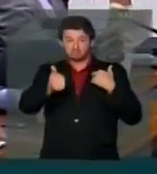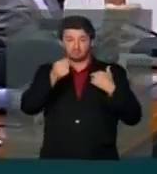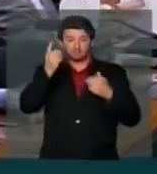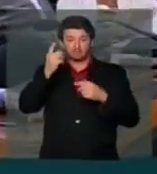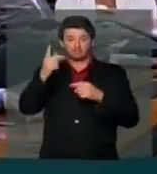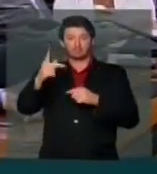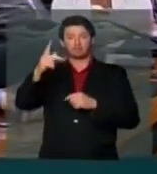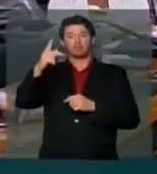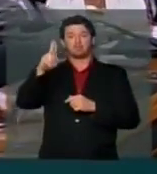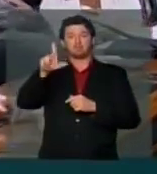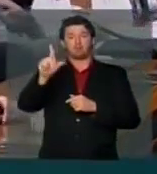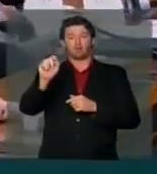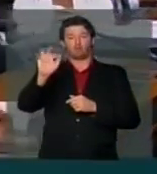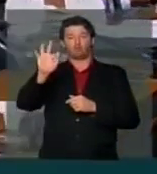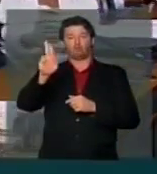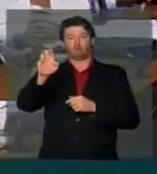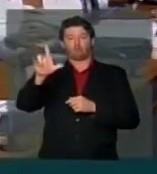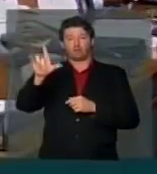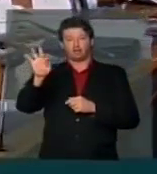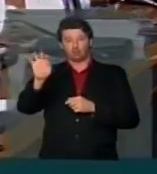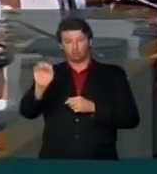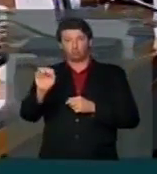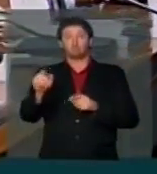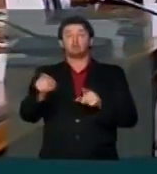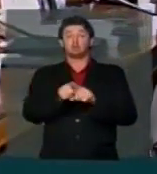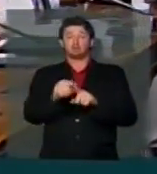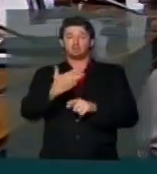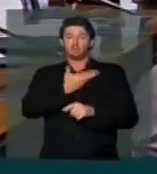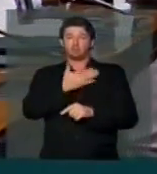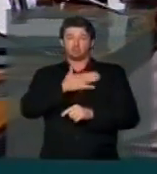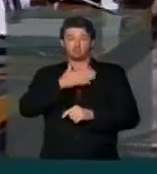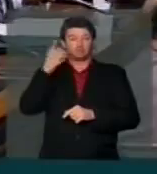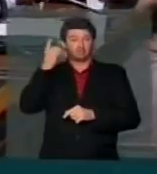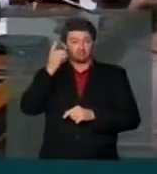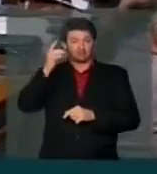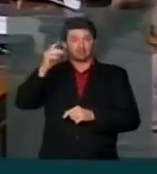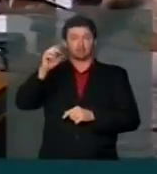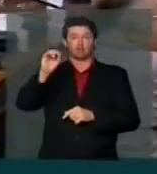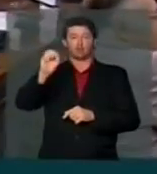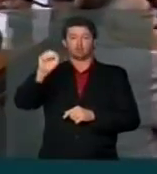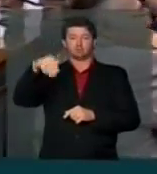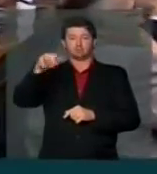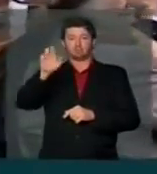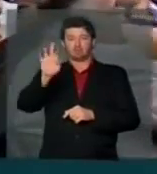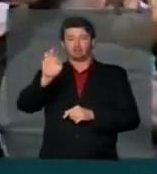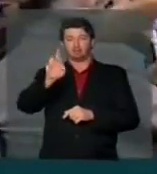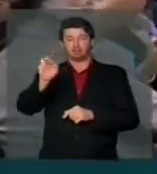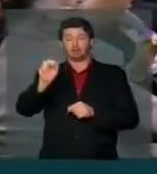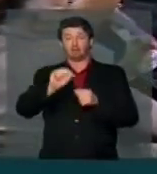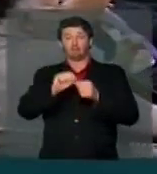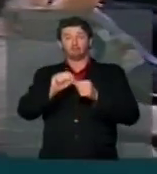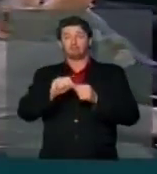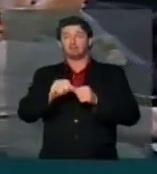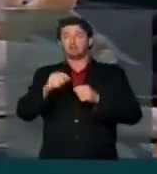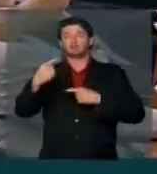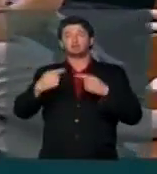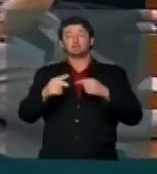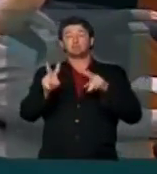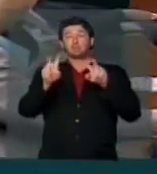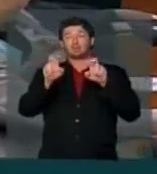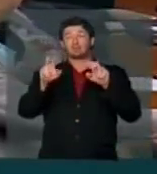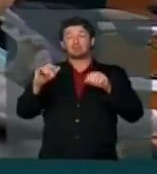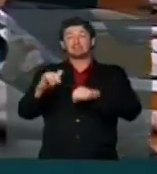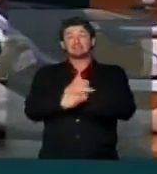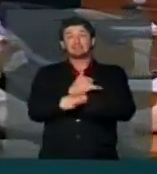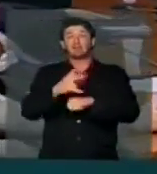deputado Paulo Poletto e ao meu amigo e conterrâneo, o deputado Osmar Terra, porque fizeram uma audiência pública de um tema estratégico, crucial